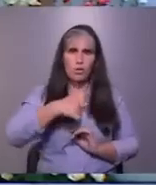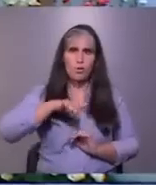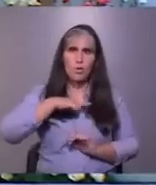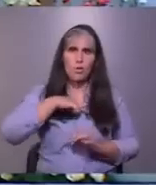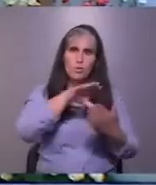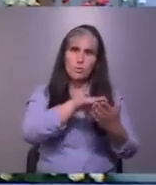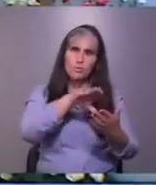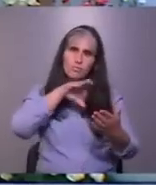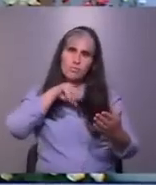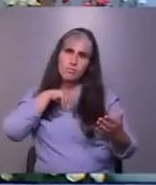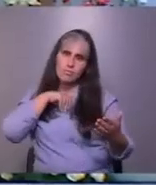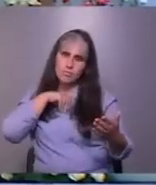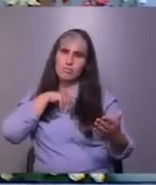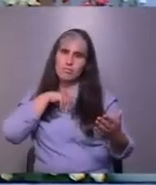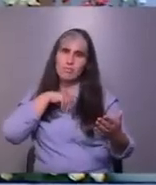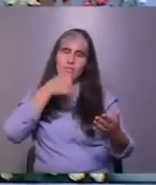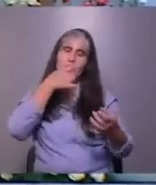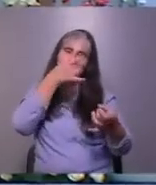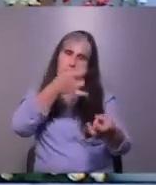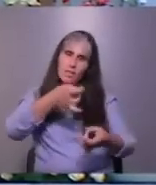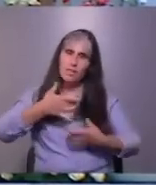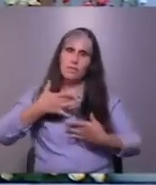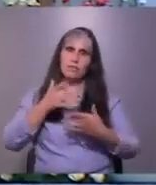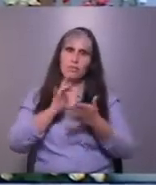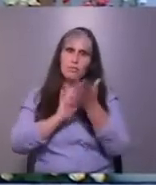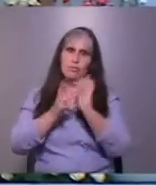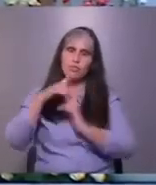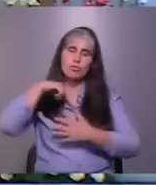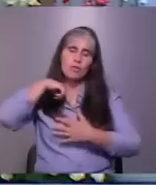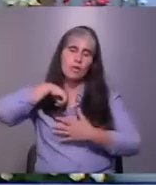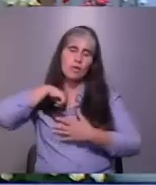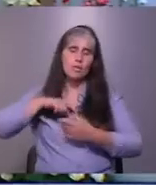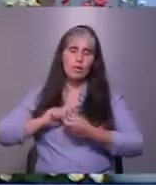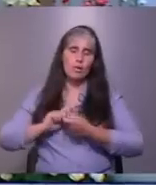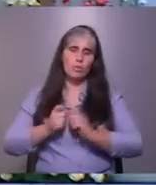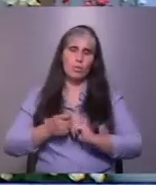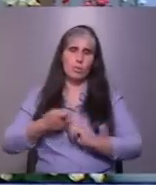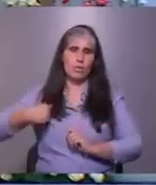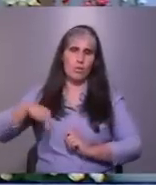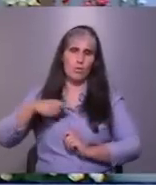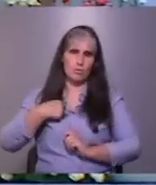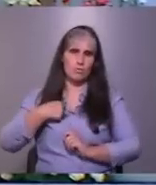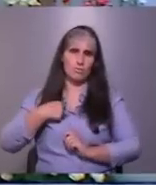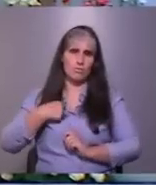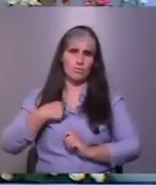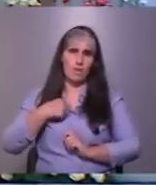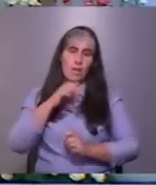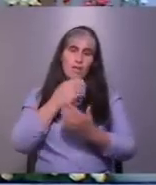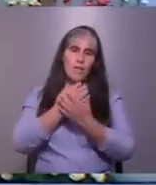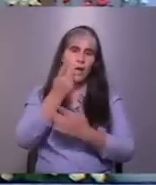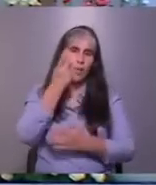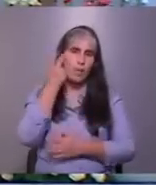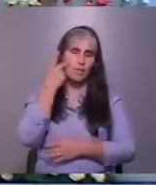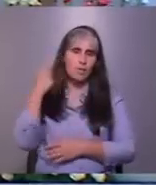Deixar-se transformar por Cristo e viver eucaristicamente significa levar para a vida de todos os